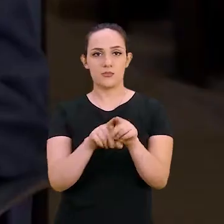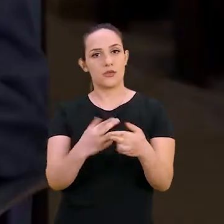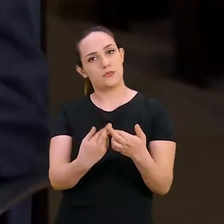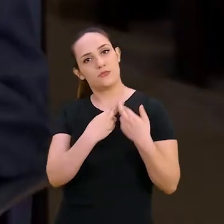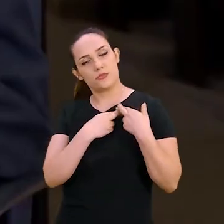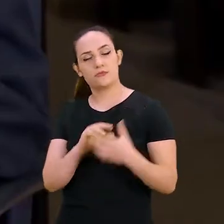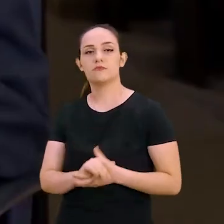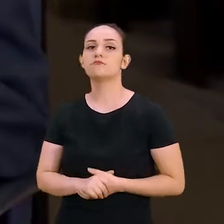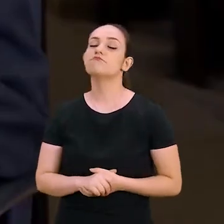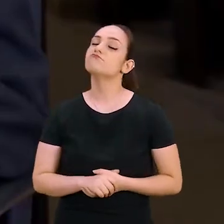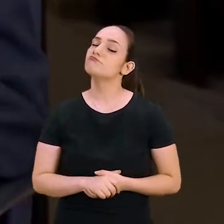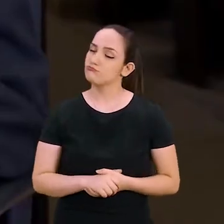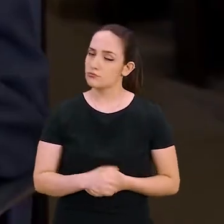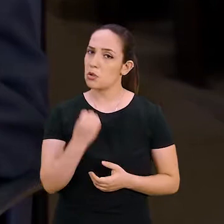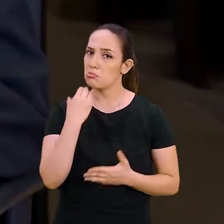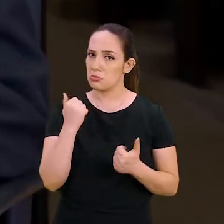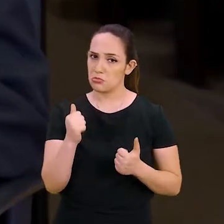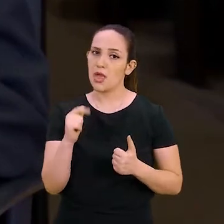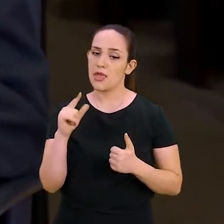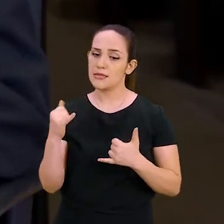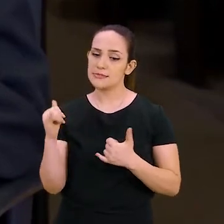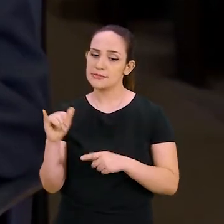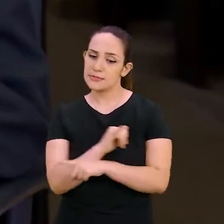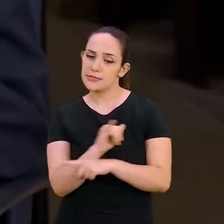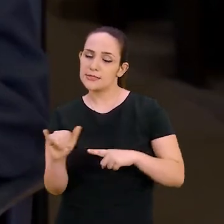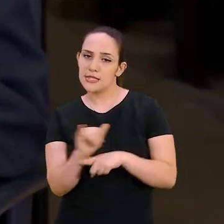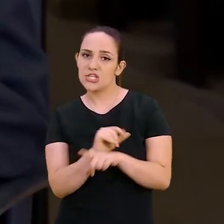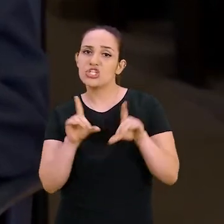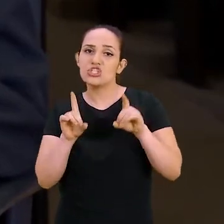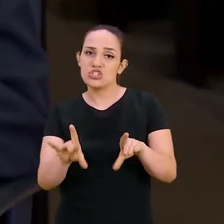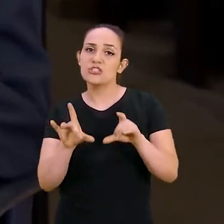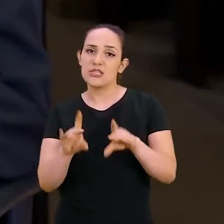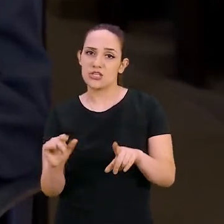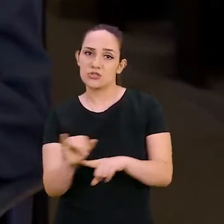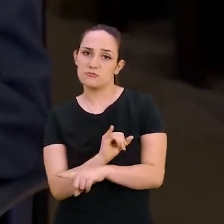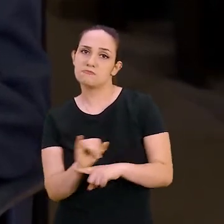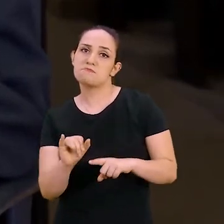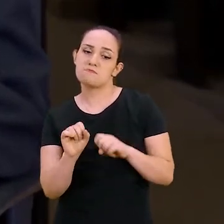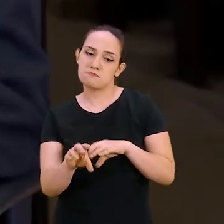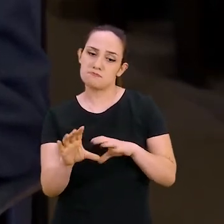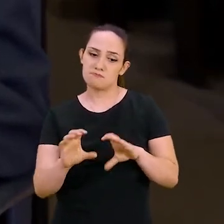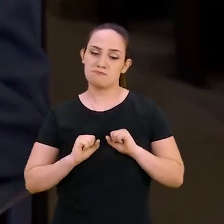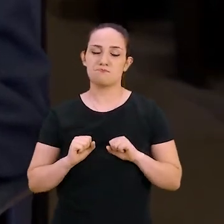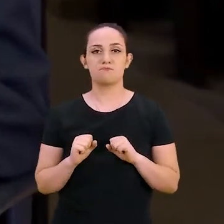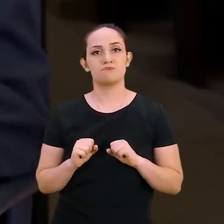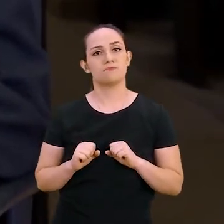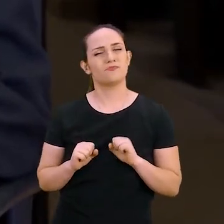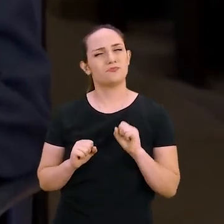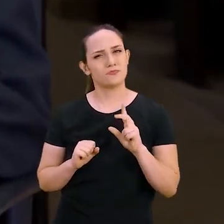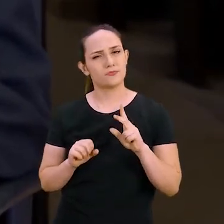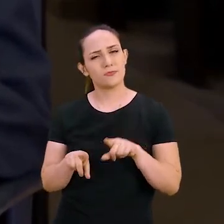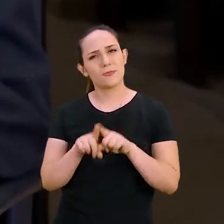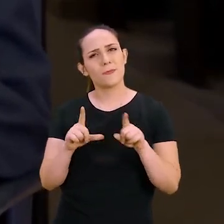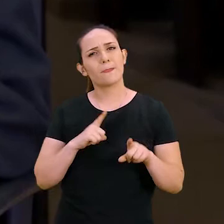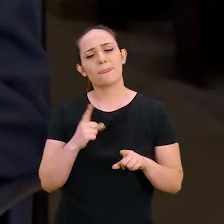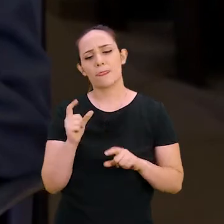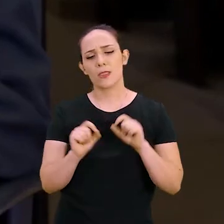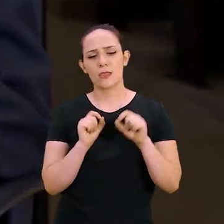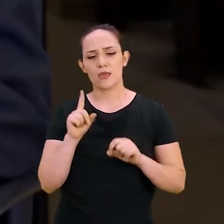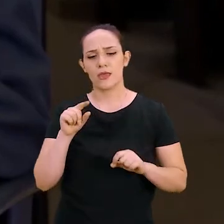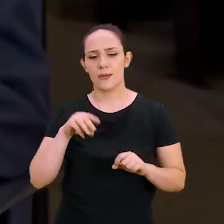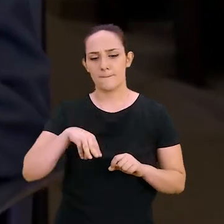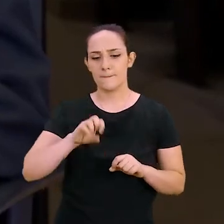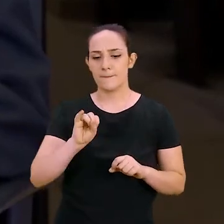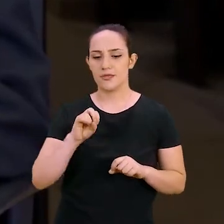pequenininha. Sim, é uma forma muito didática também de ensinar esses alunos também. Eu estava vendo aqui que vocês também levam uma mini urna para